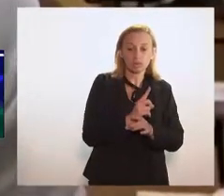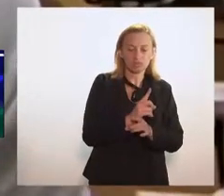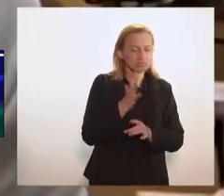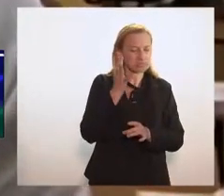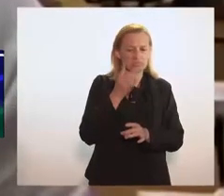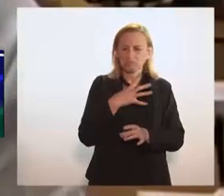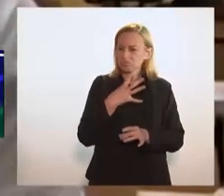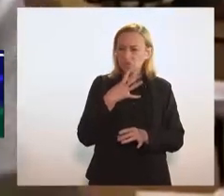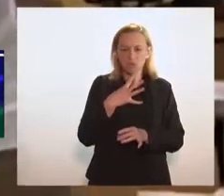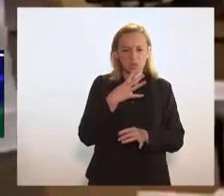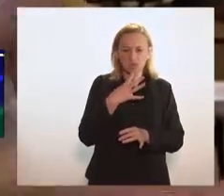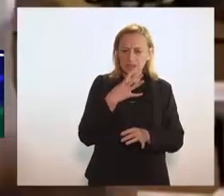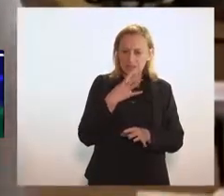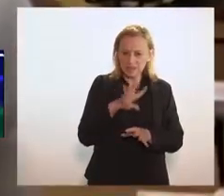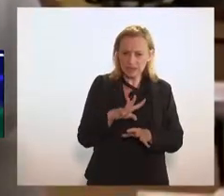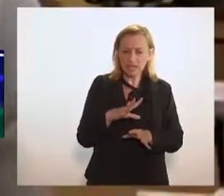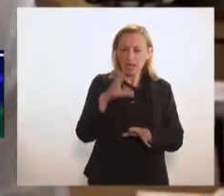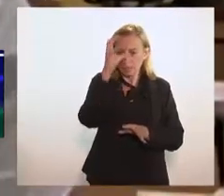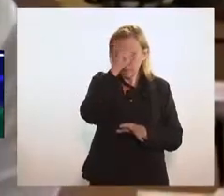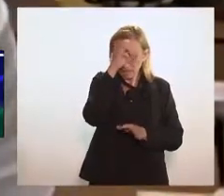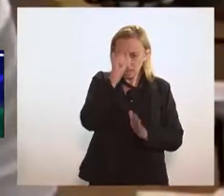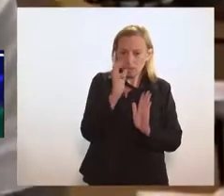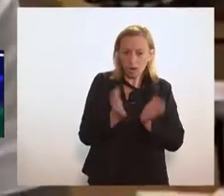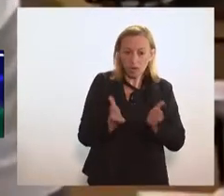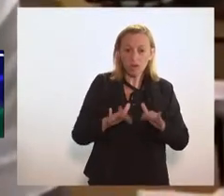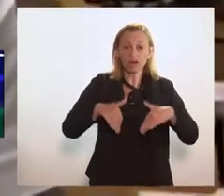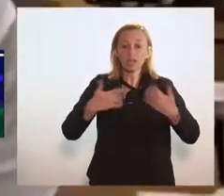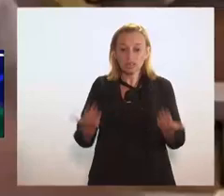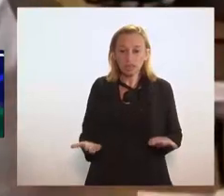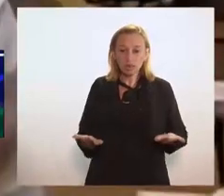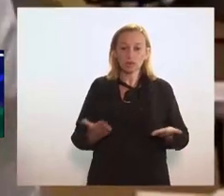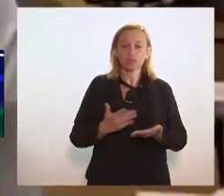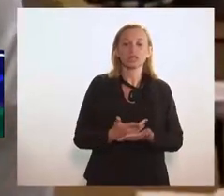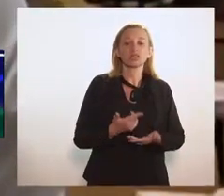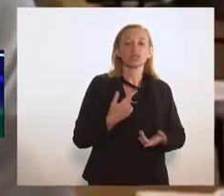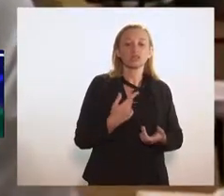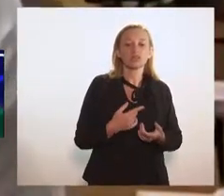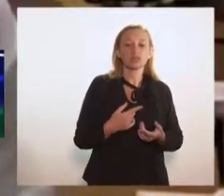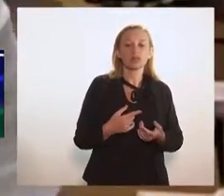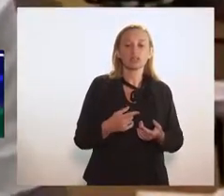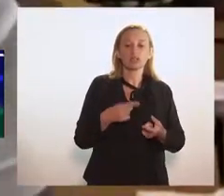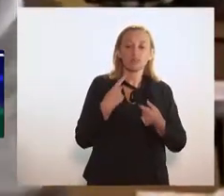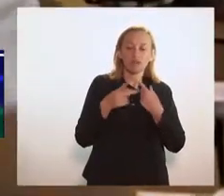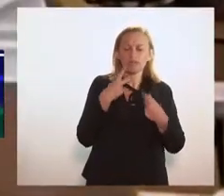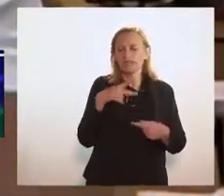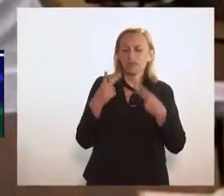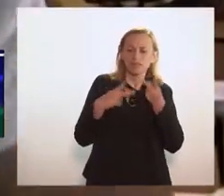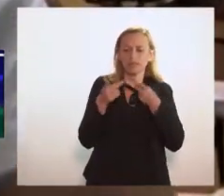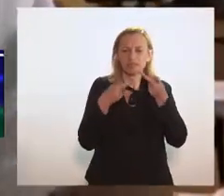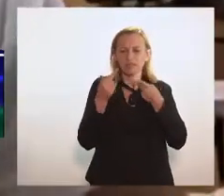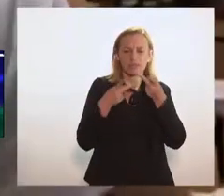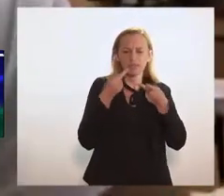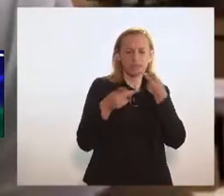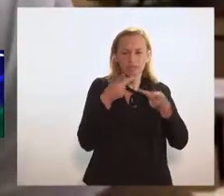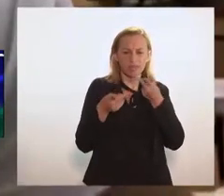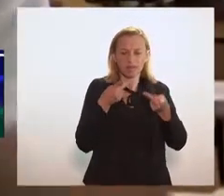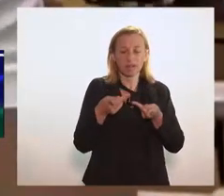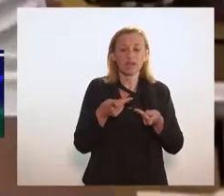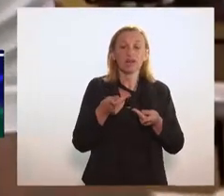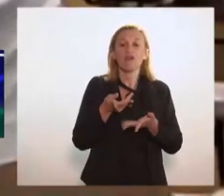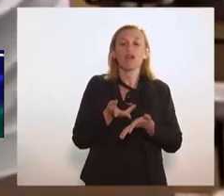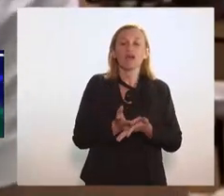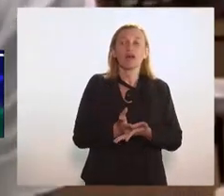tinha conhecimento disso. A gente aprendeu isso agora. Então, para que a gente não fique chovendo no molhado e não venha a revogar, por